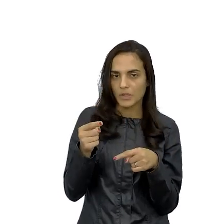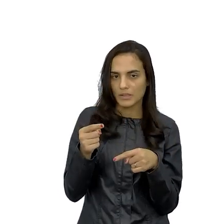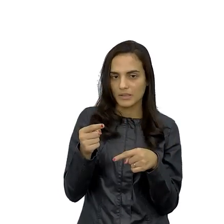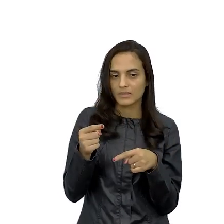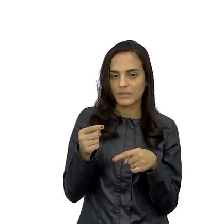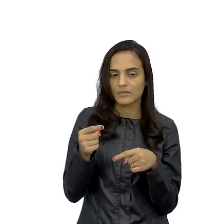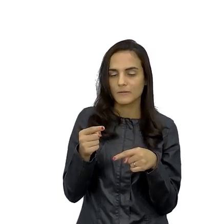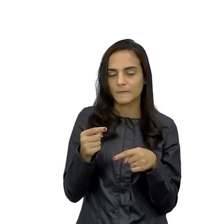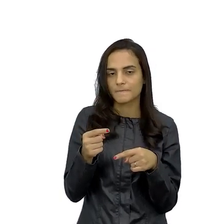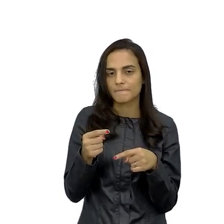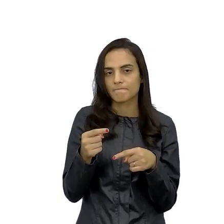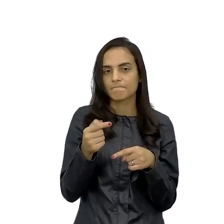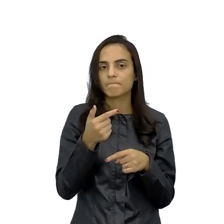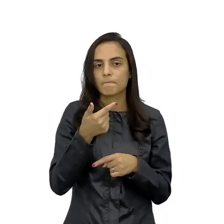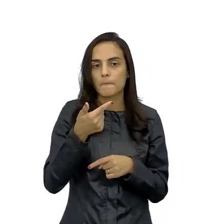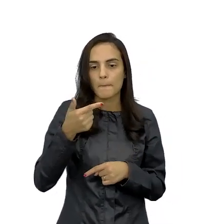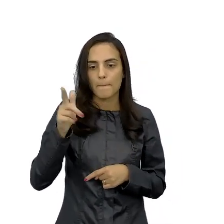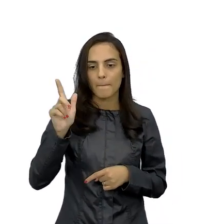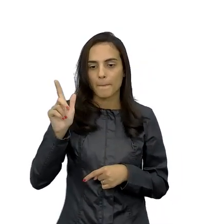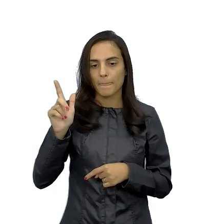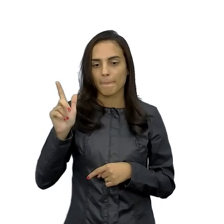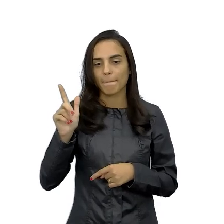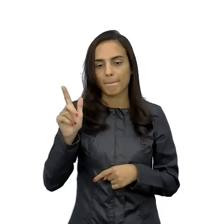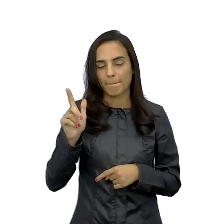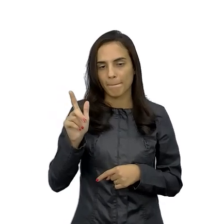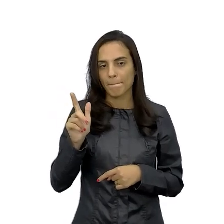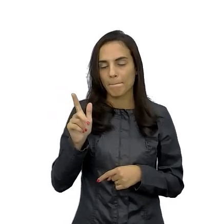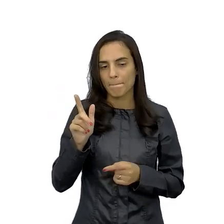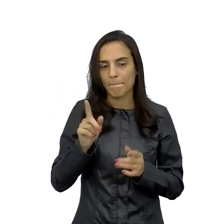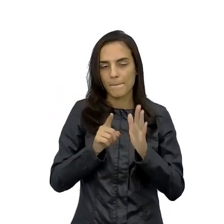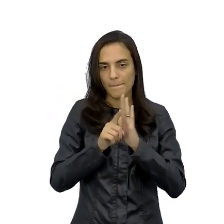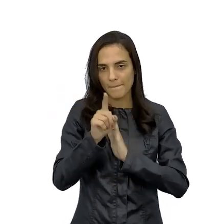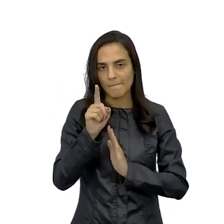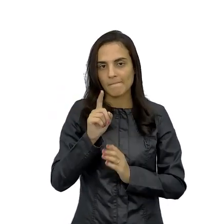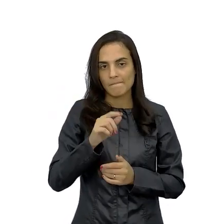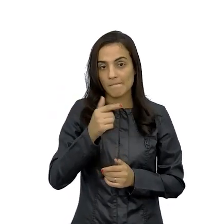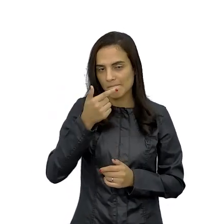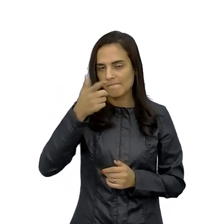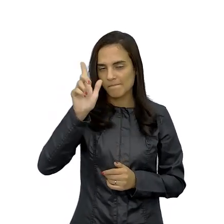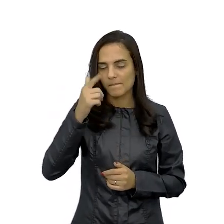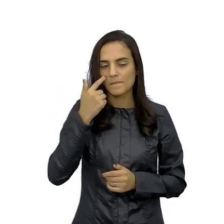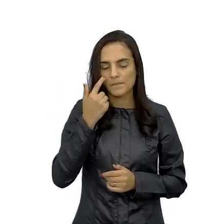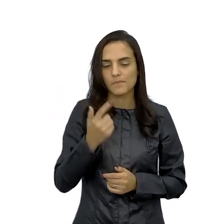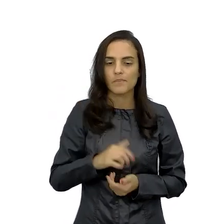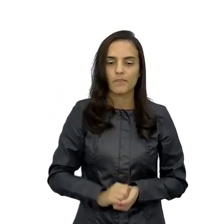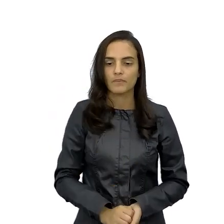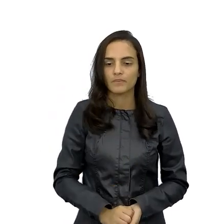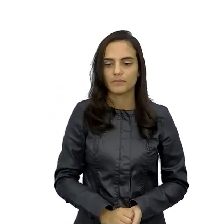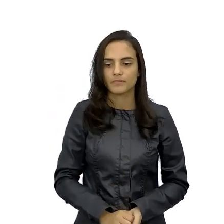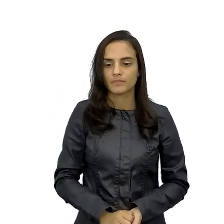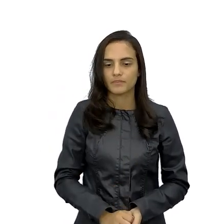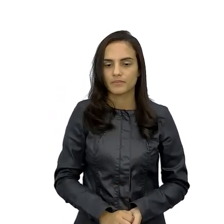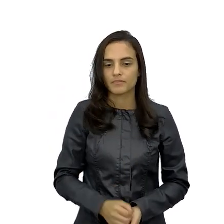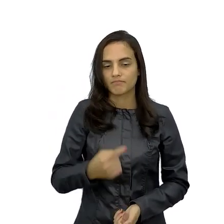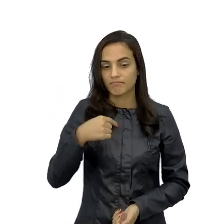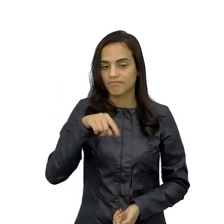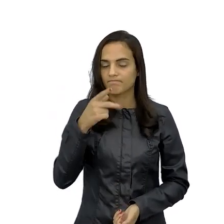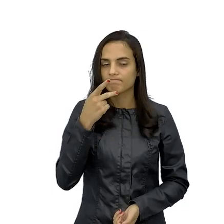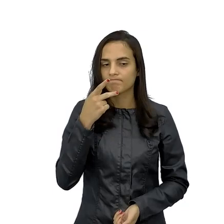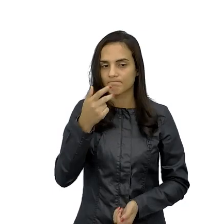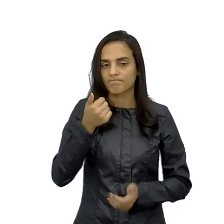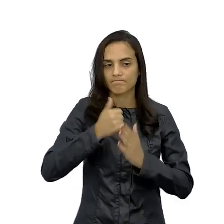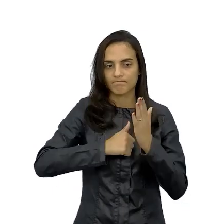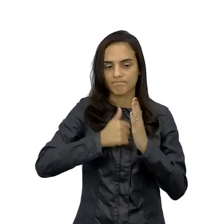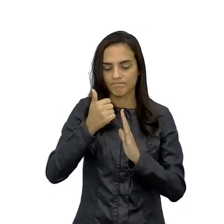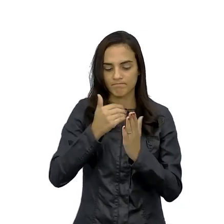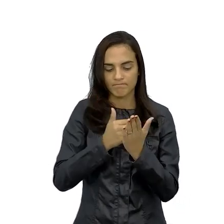num reflexo de um outro item, num outro ano. Bom, quando a gente fala de avaliação